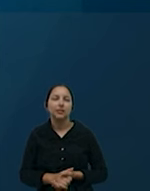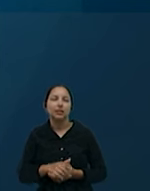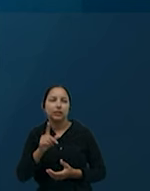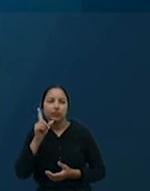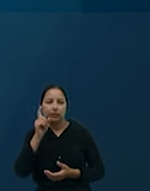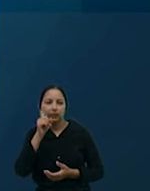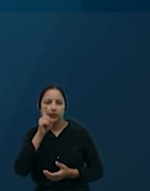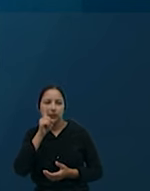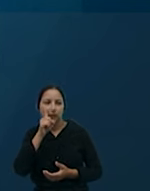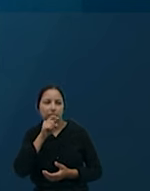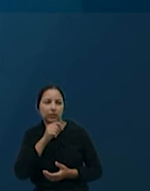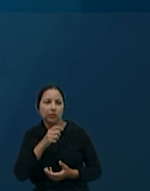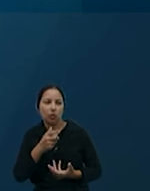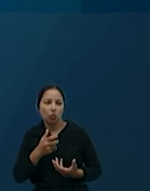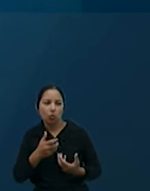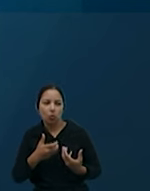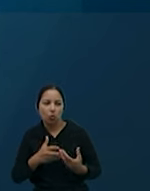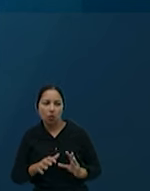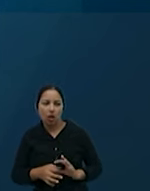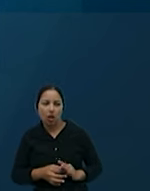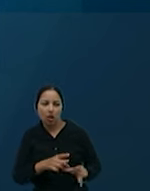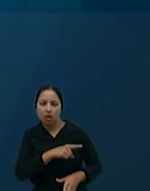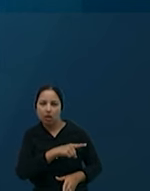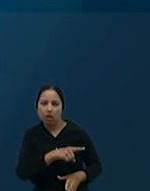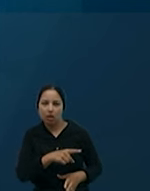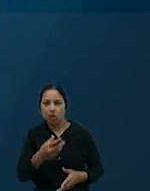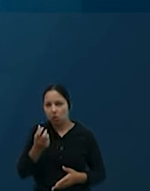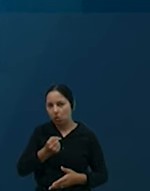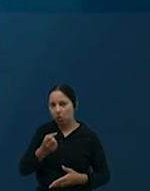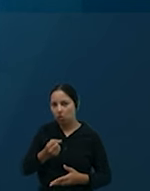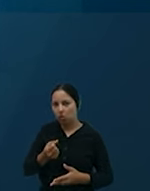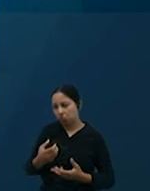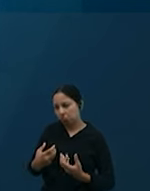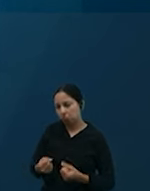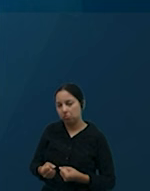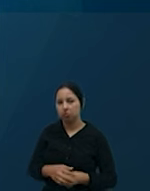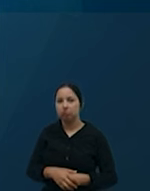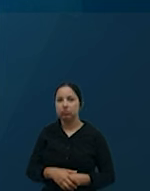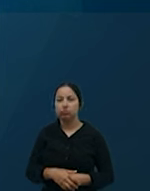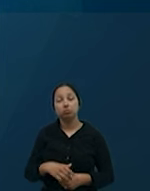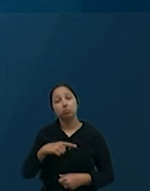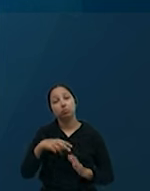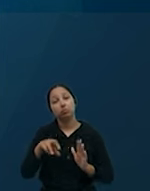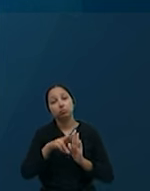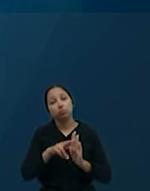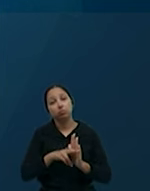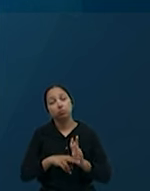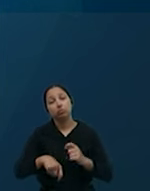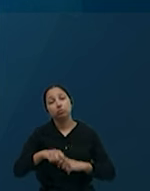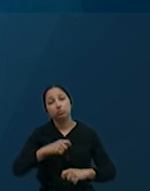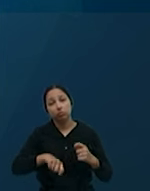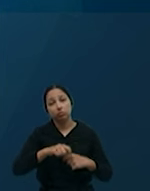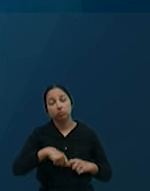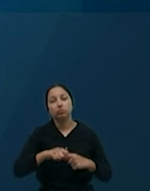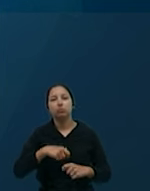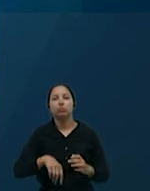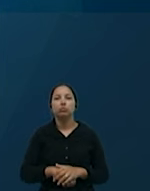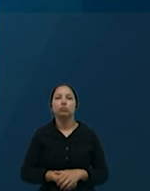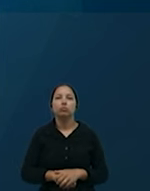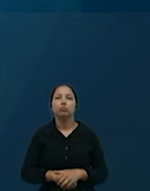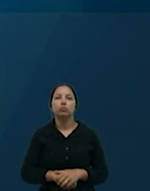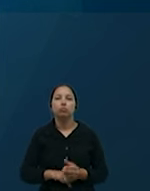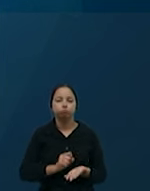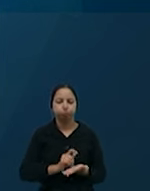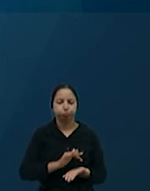fazer a demanda administrativa demorar, por isso que há inúmeros recursos administrativos represados. É de interesse do